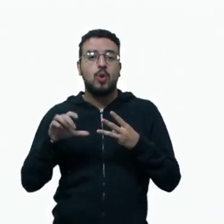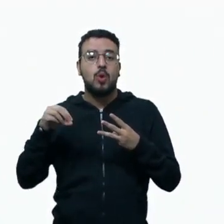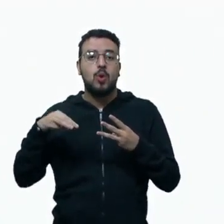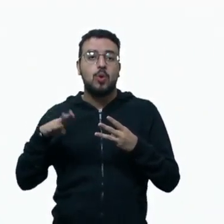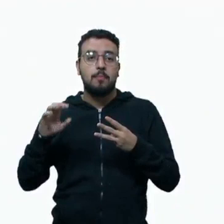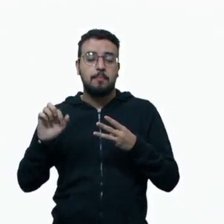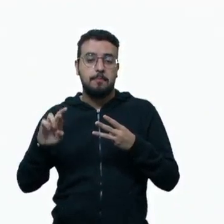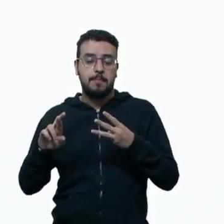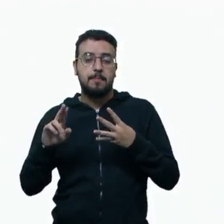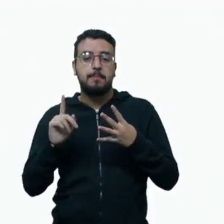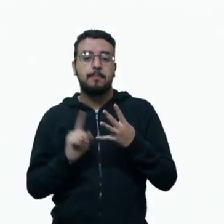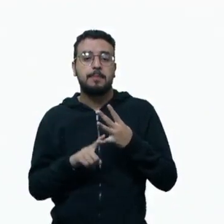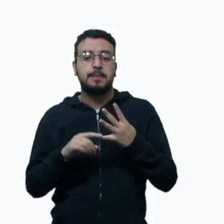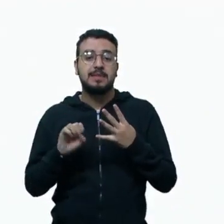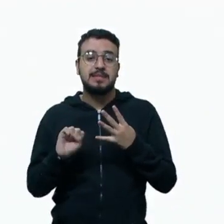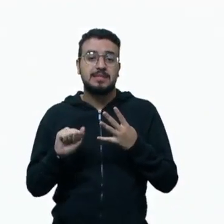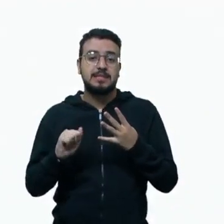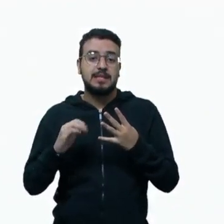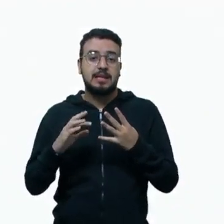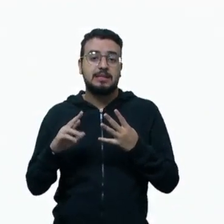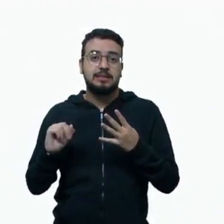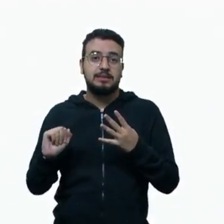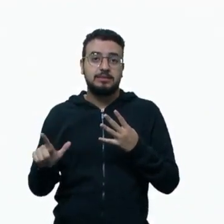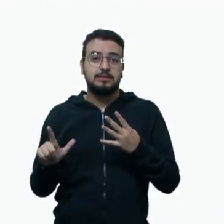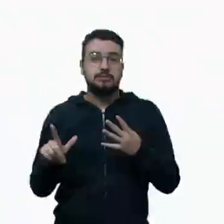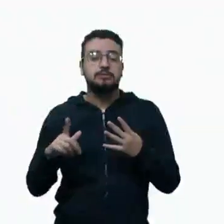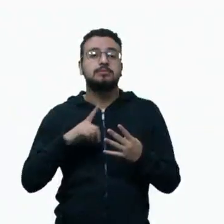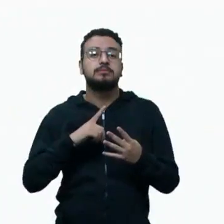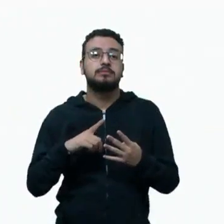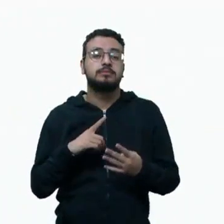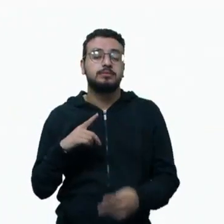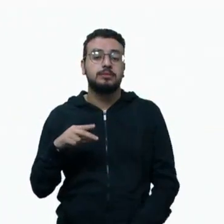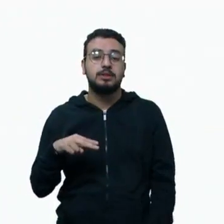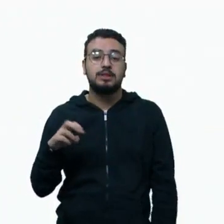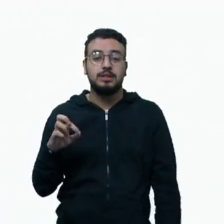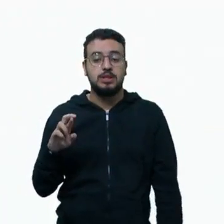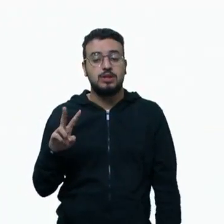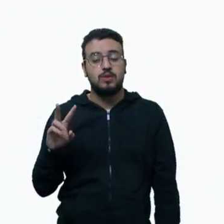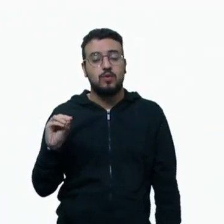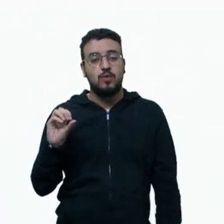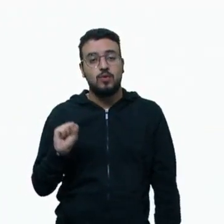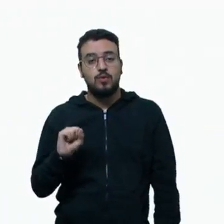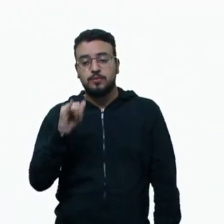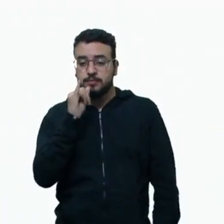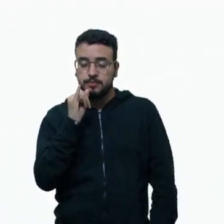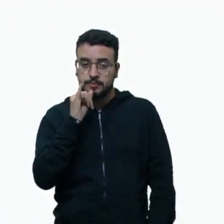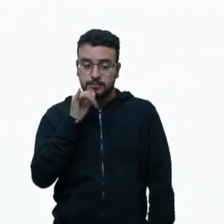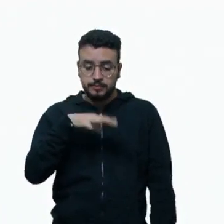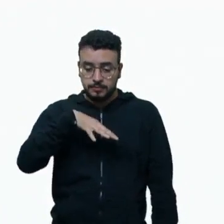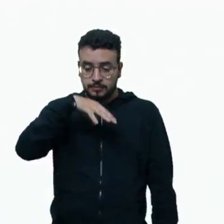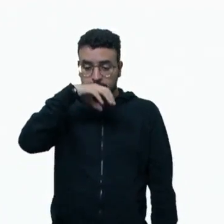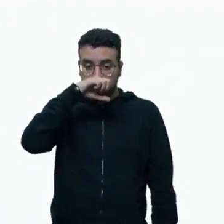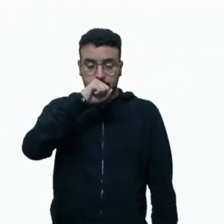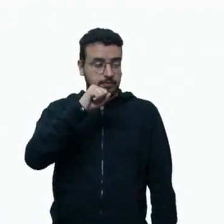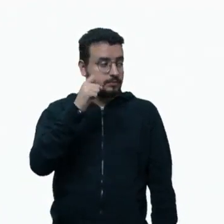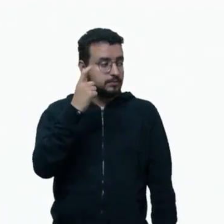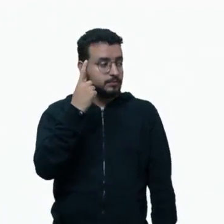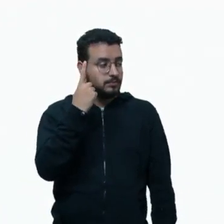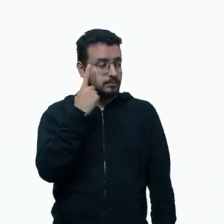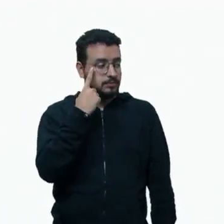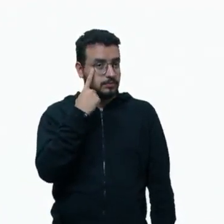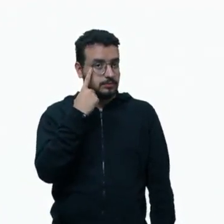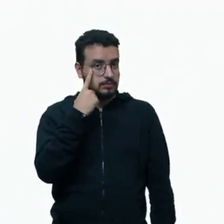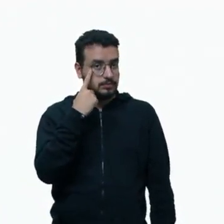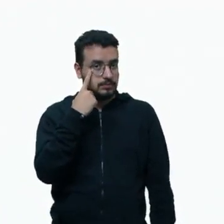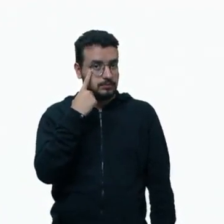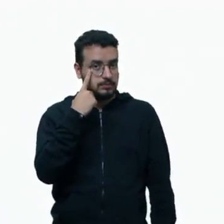sacral aqui. Ele reúne nervos. Nervos como o nervo olfatório, o nervo óptico, o nervo